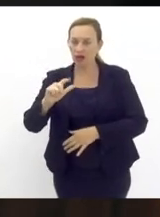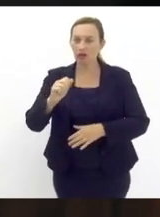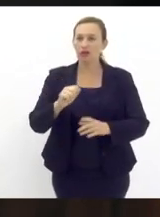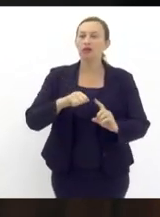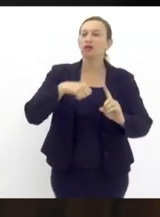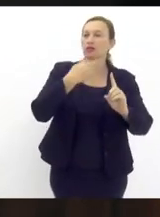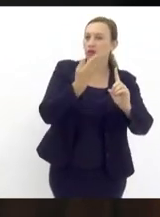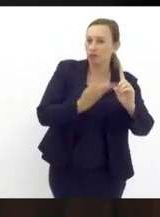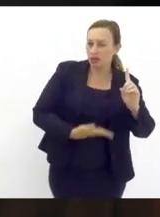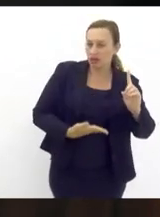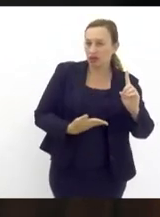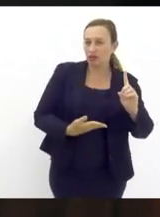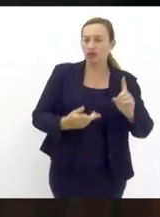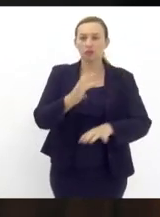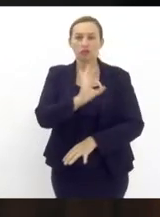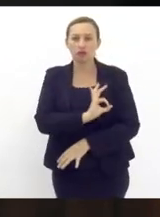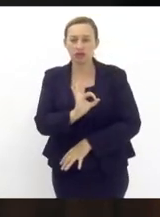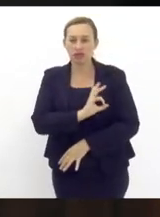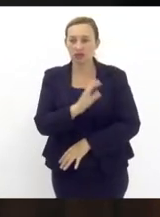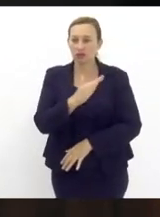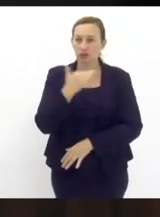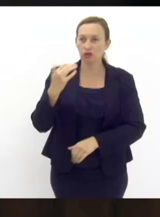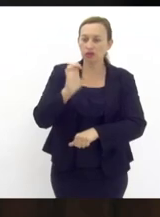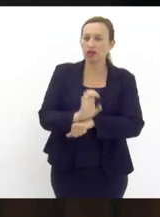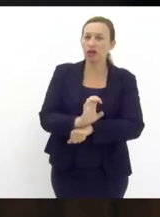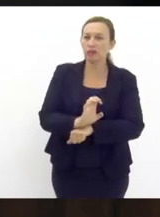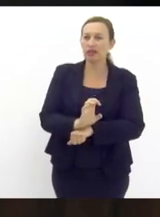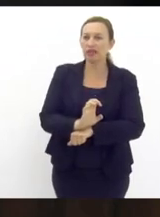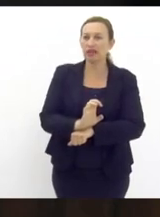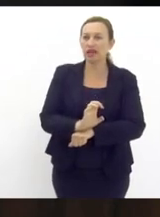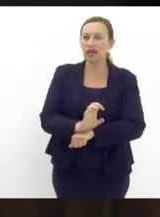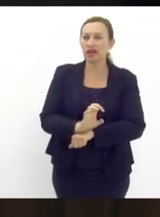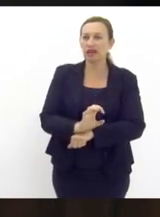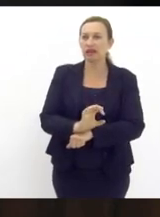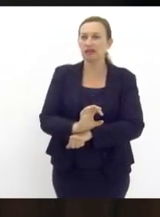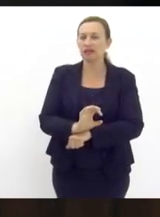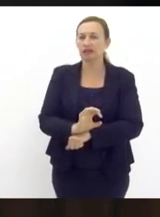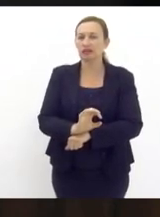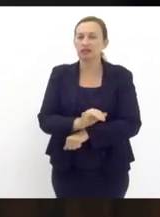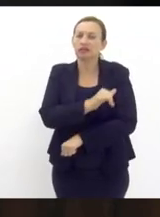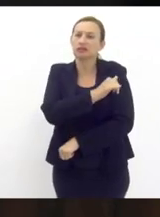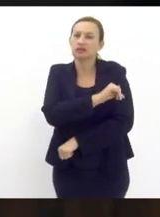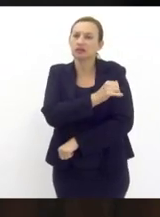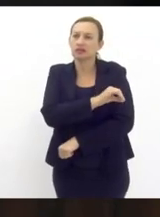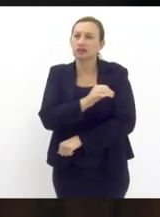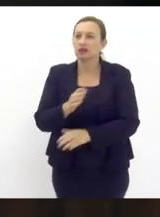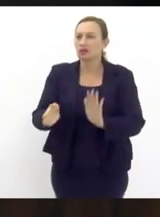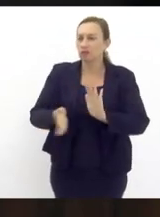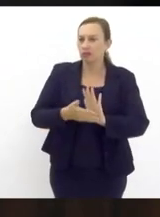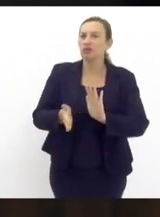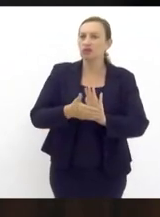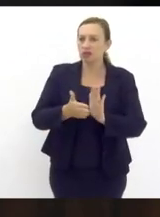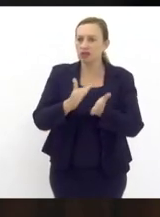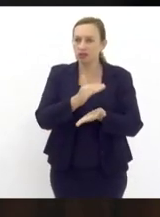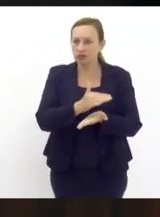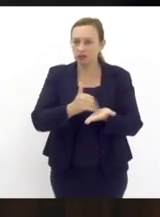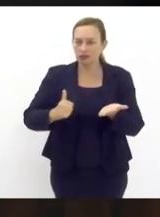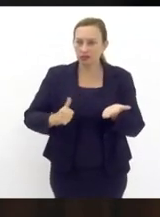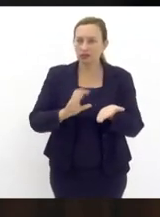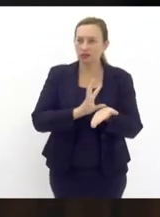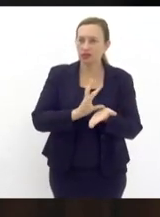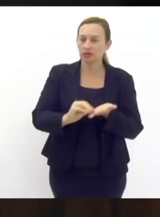mortos em serviço no estado do Rio de Janeiro da forma que menciona apresente proposta Foi retirada de pauta